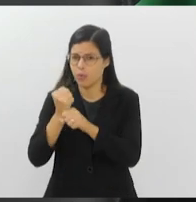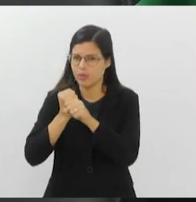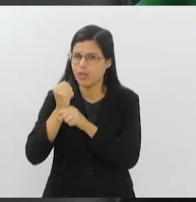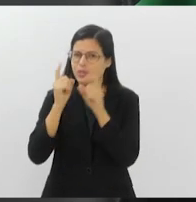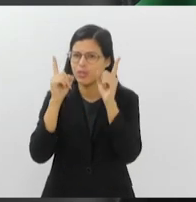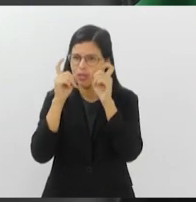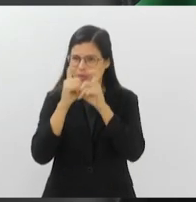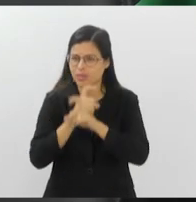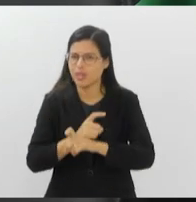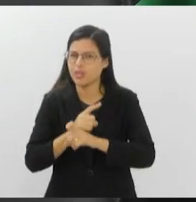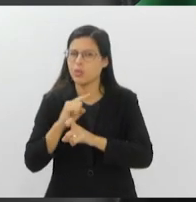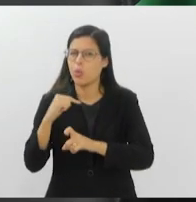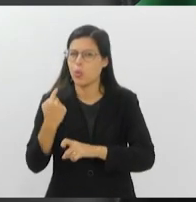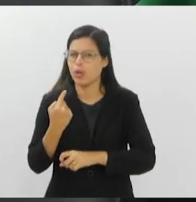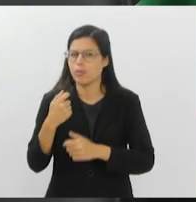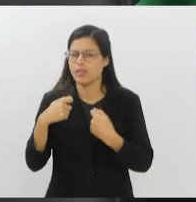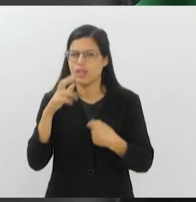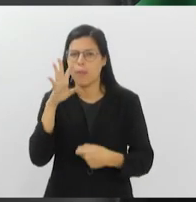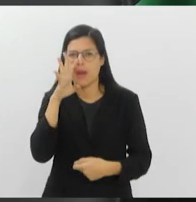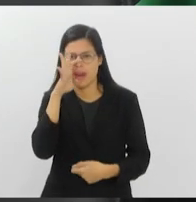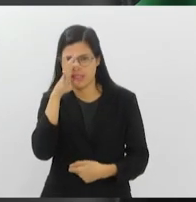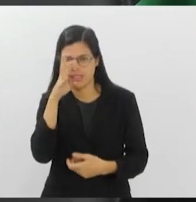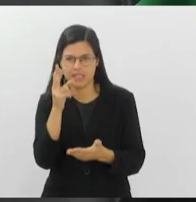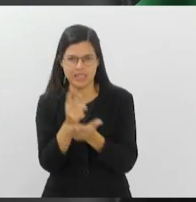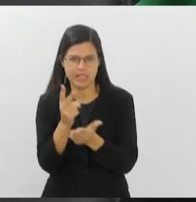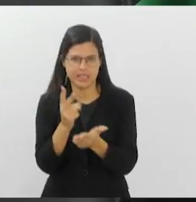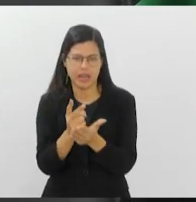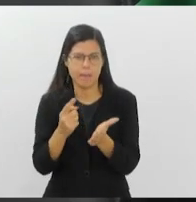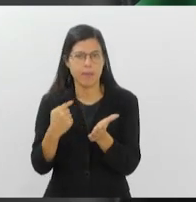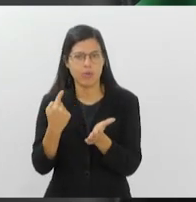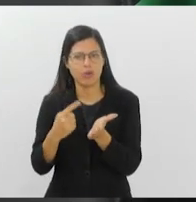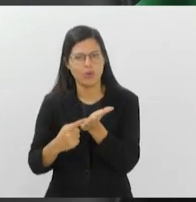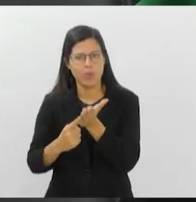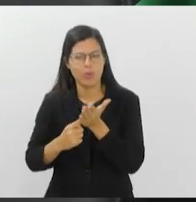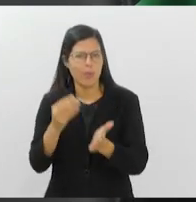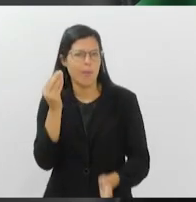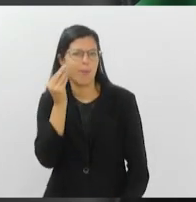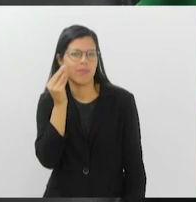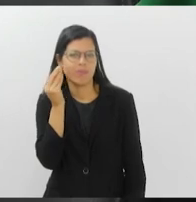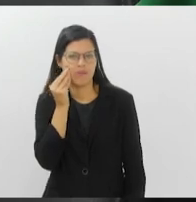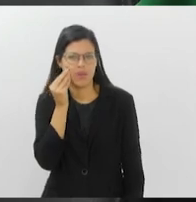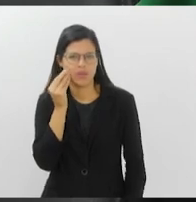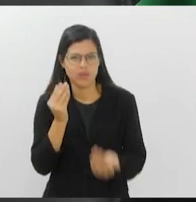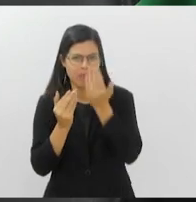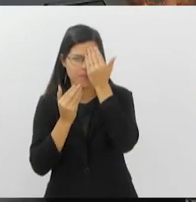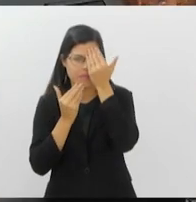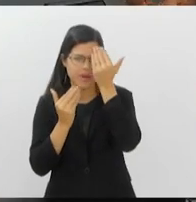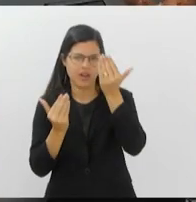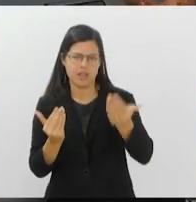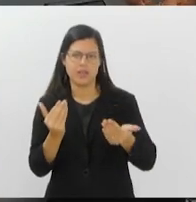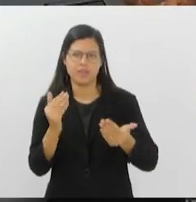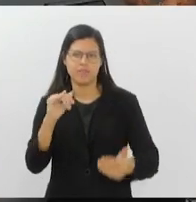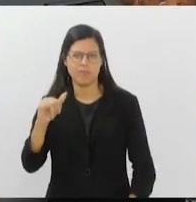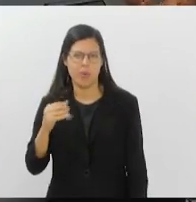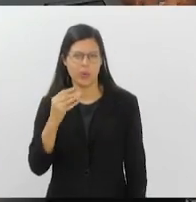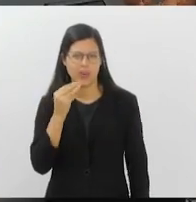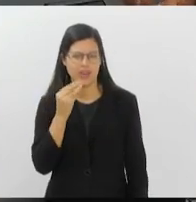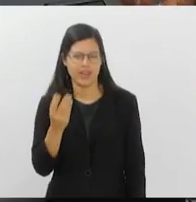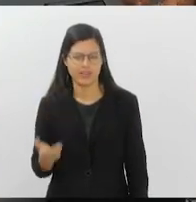nosso compromisso e é nossa atribuição. Um beijo no coração de todos vocês, obrigada pela oportunidade.